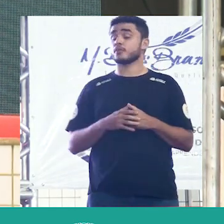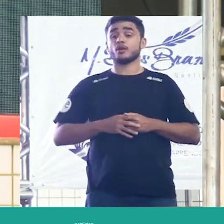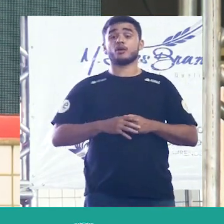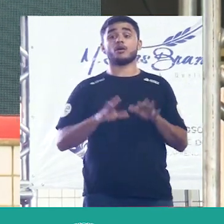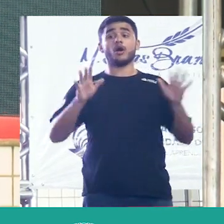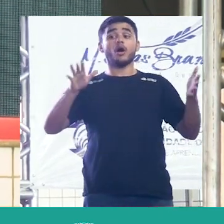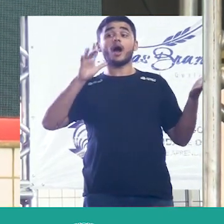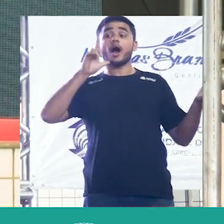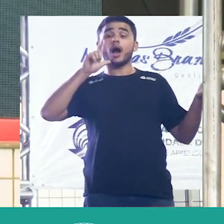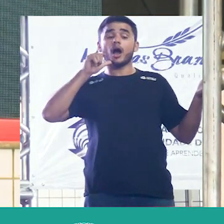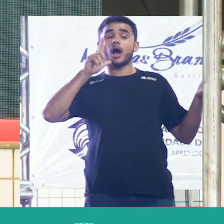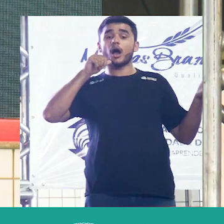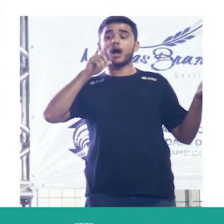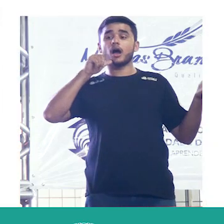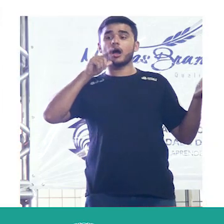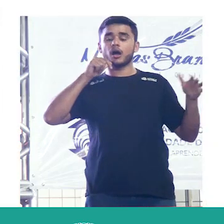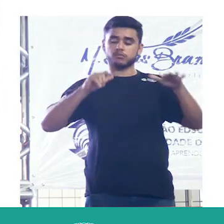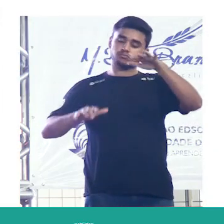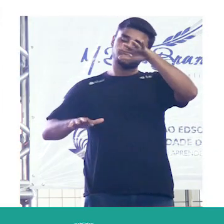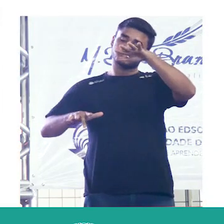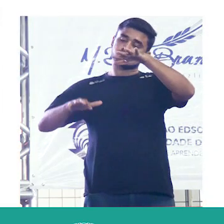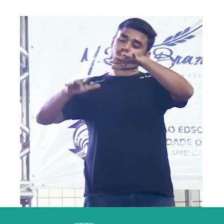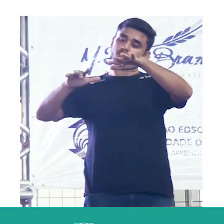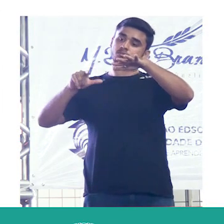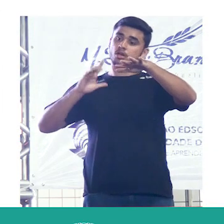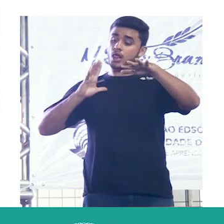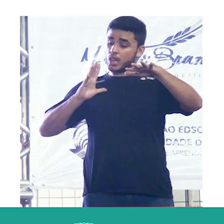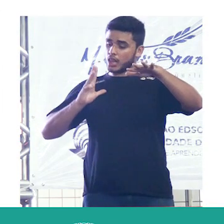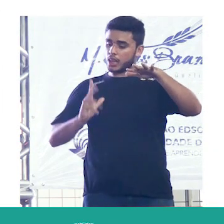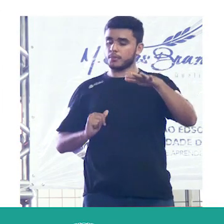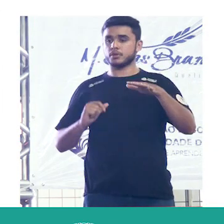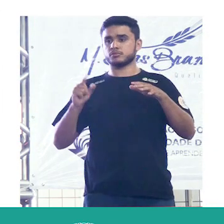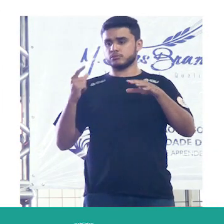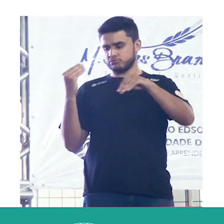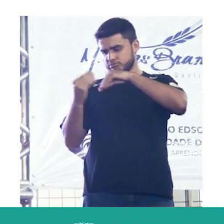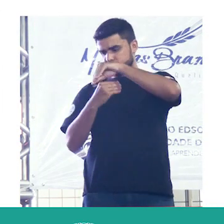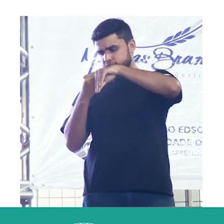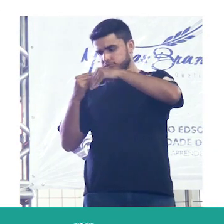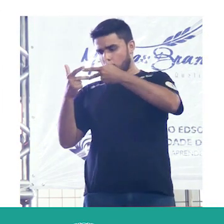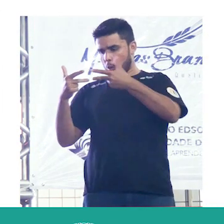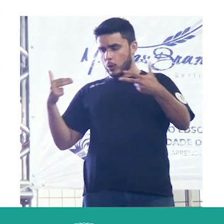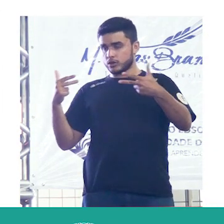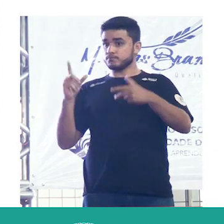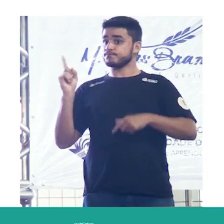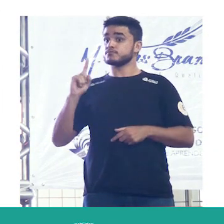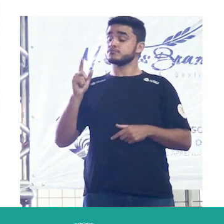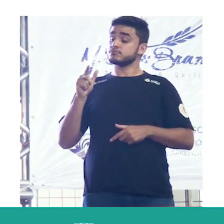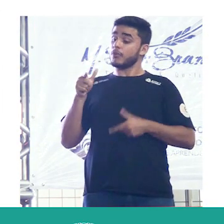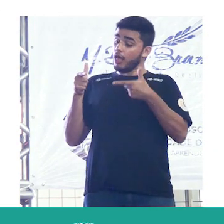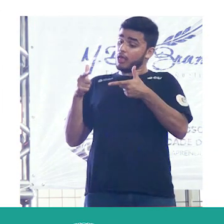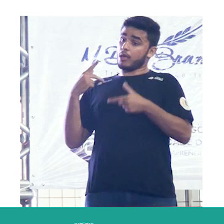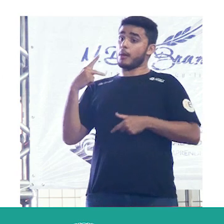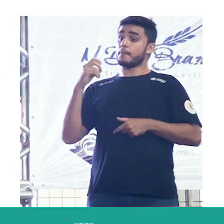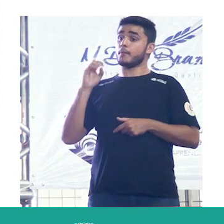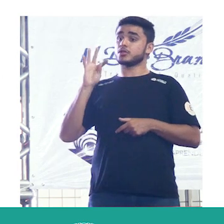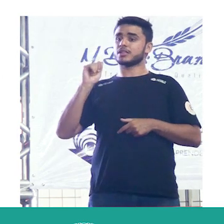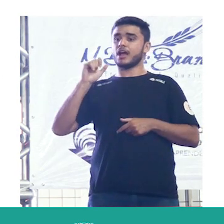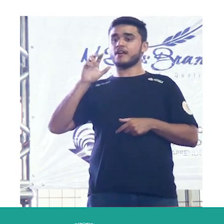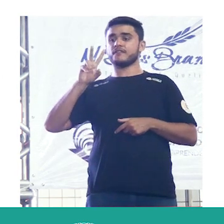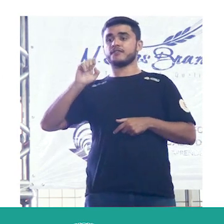a água potável precisa ser límpida, ou seja, não deve conter partículas em suspensão, tais como terra ou resto de